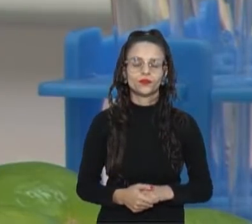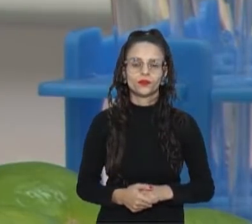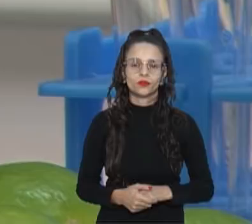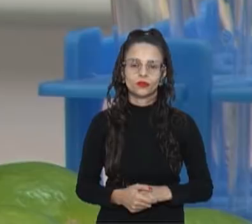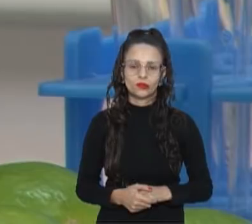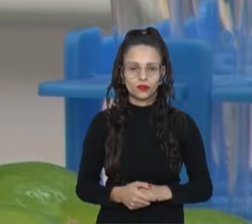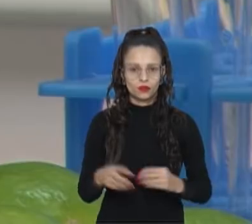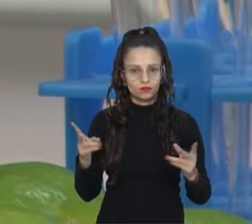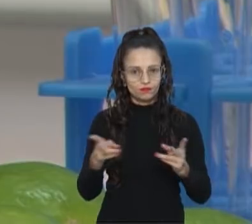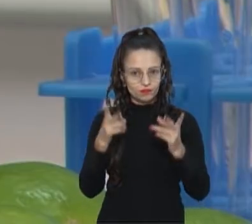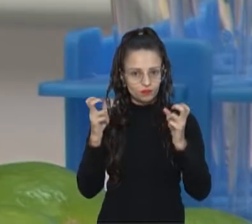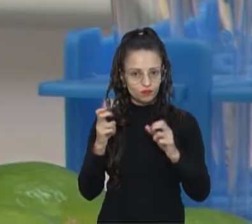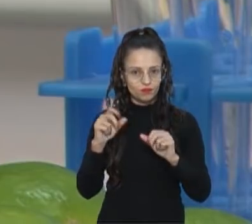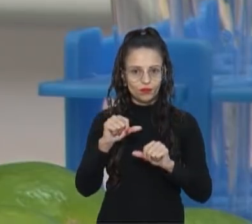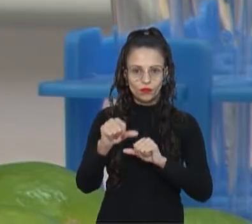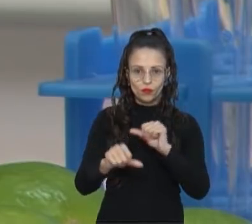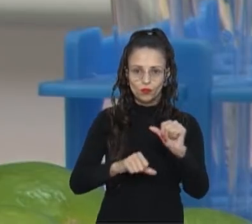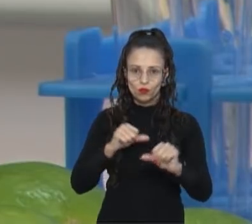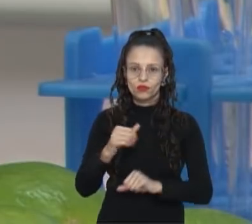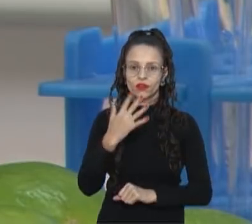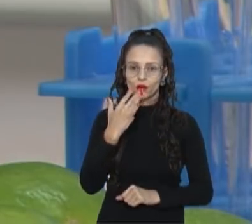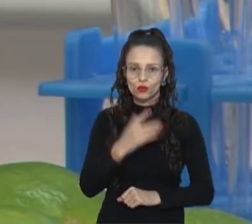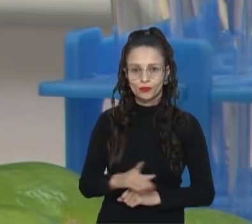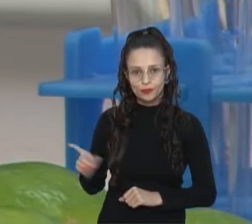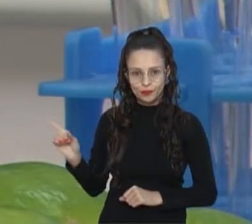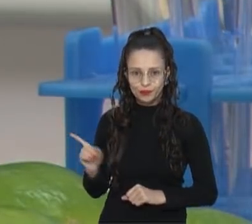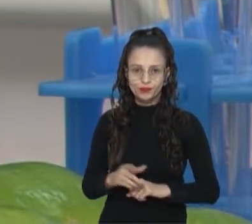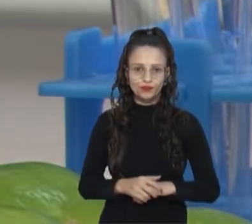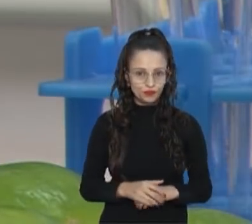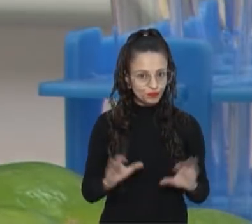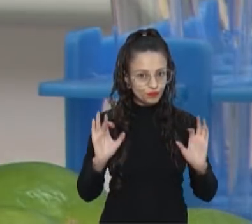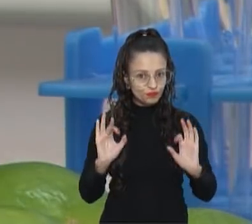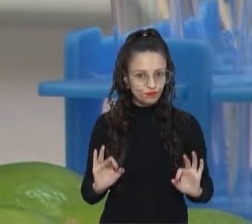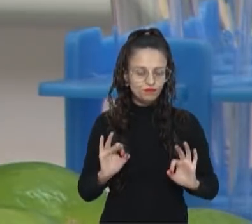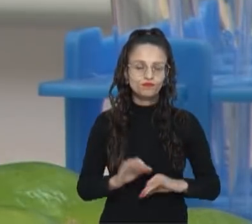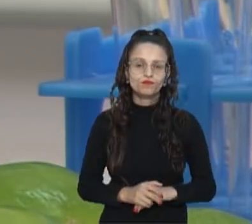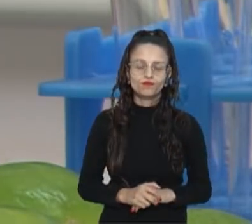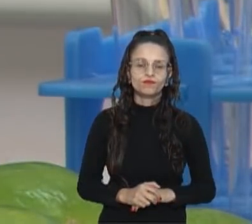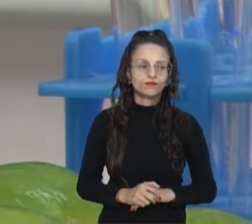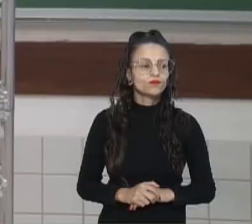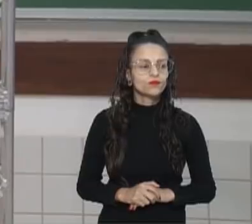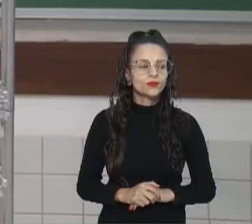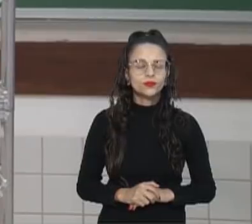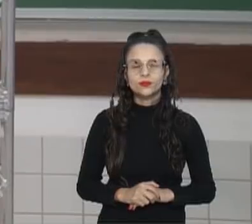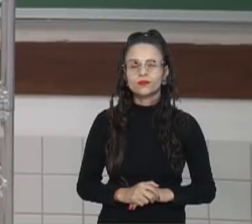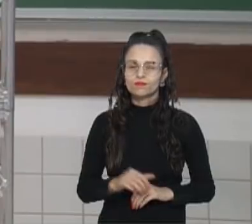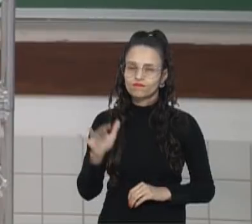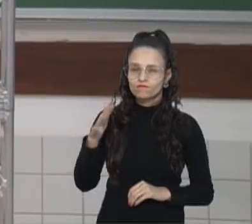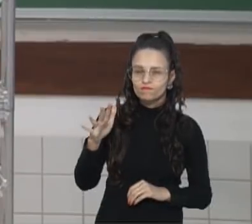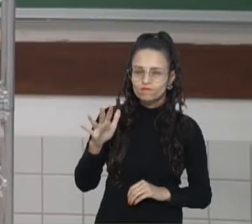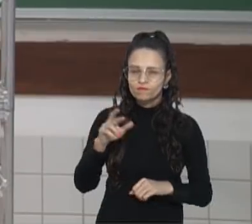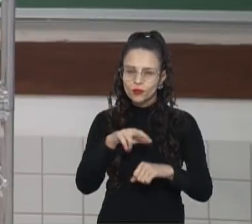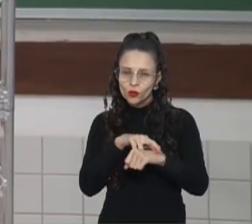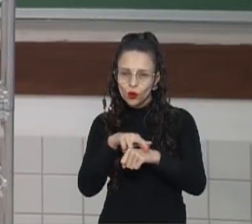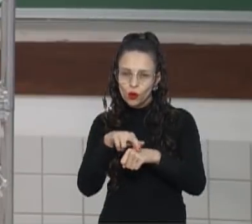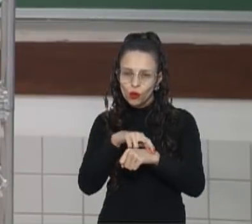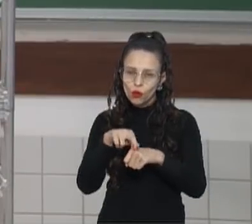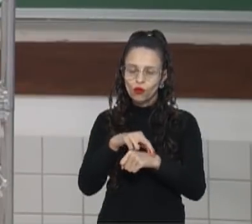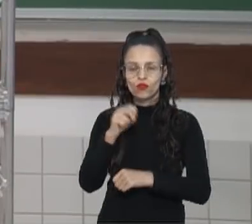E a gente vê a mudança de cor direto no tubo de ensaio. Perfeito? Com tom puxando para o azulado, um pouco roxo ali,